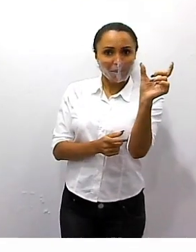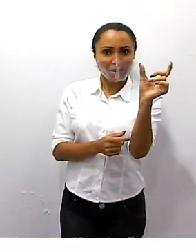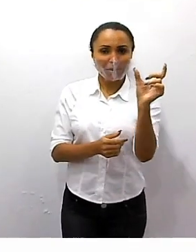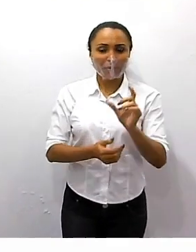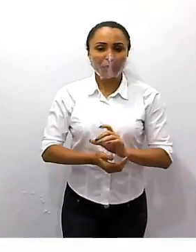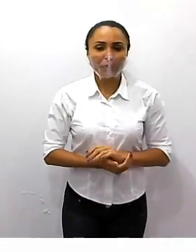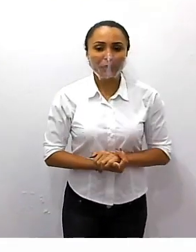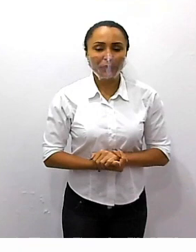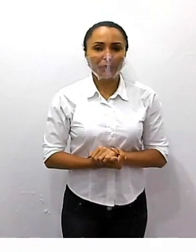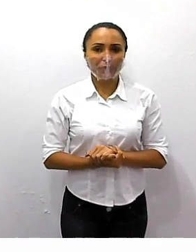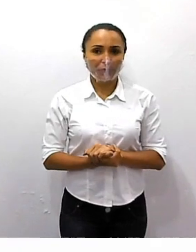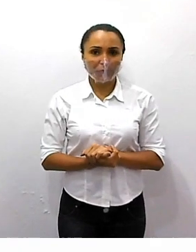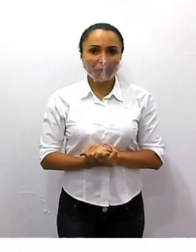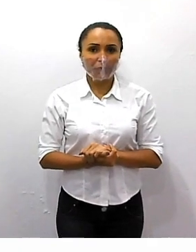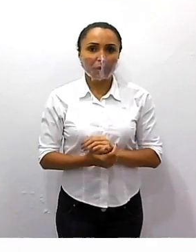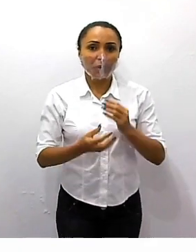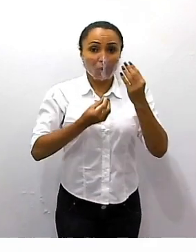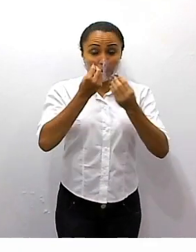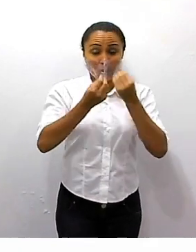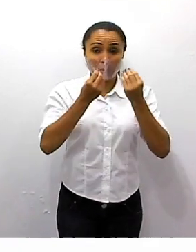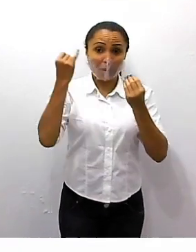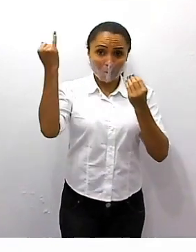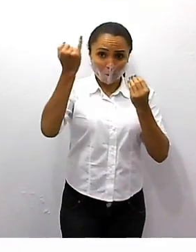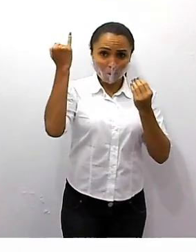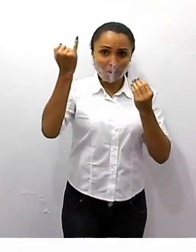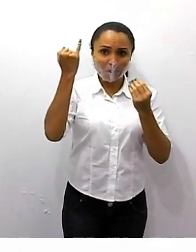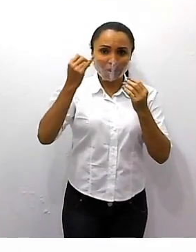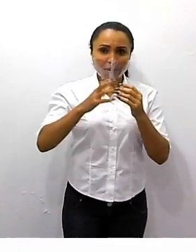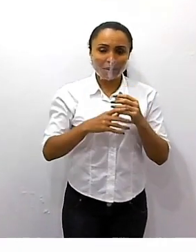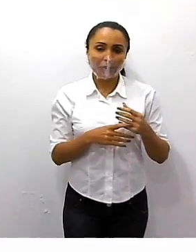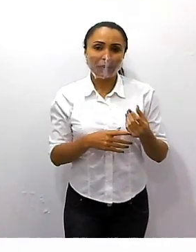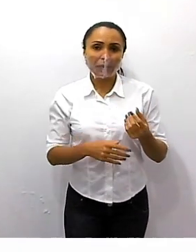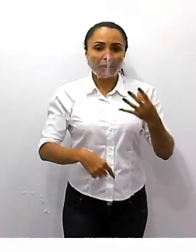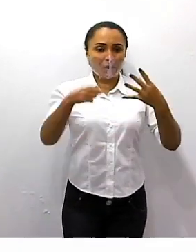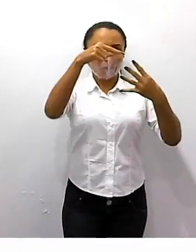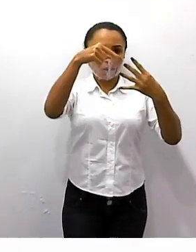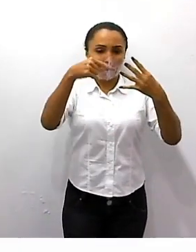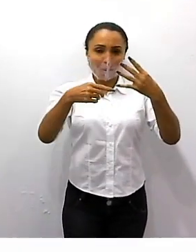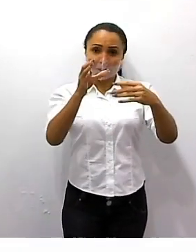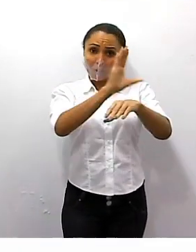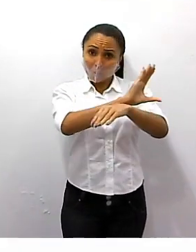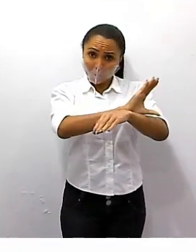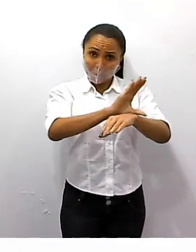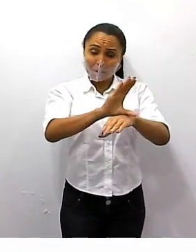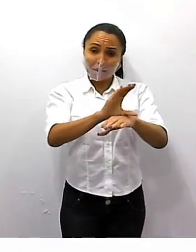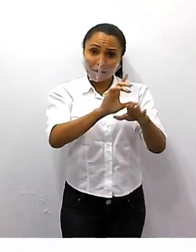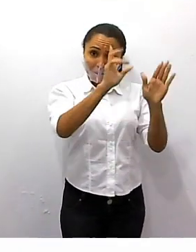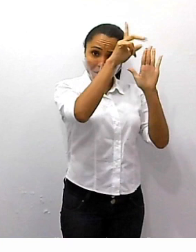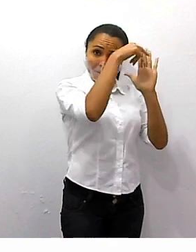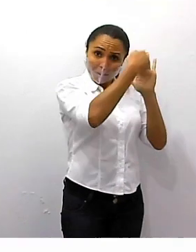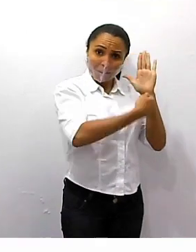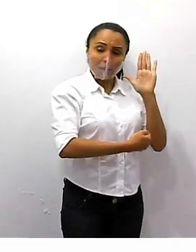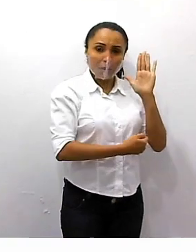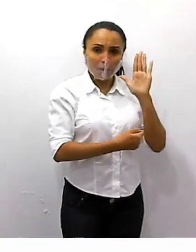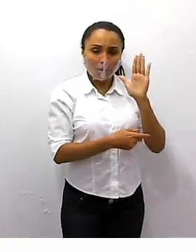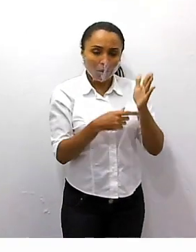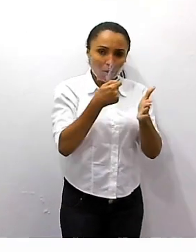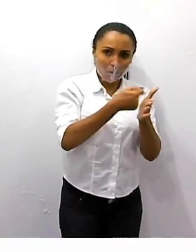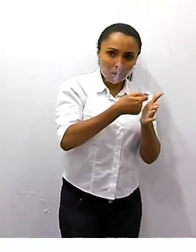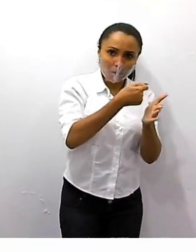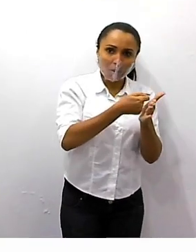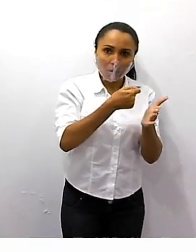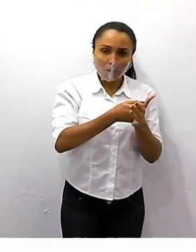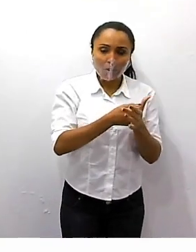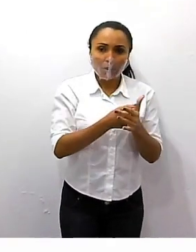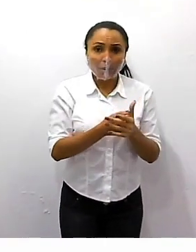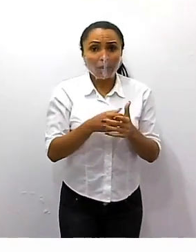isso? Conjunção, gente, como é importante, viu? A quarta competência da redação, ela exige, né, que a gente